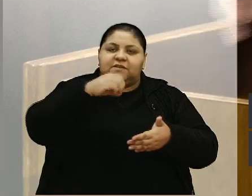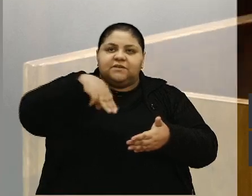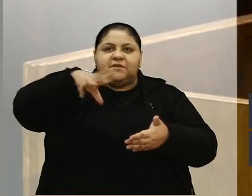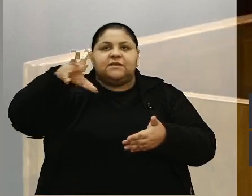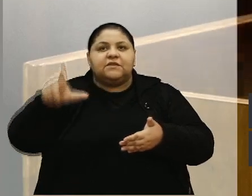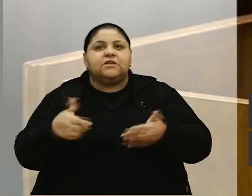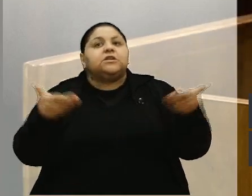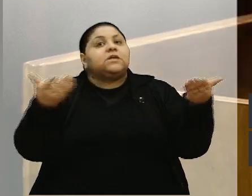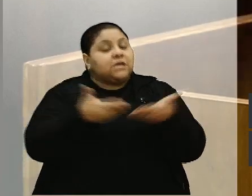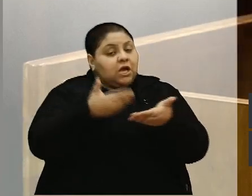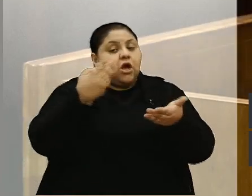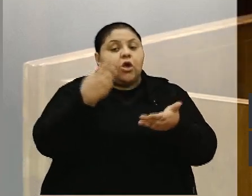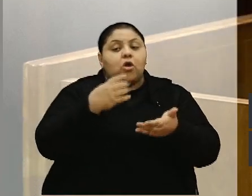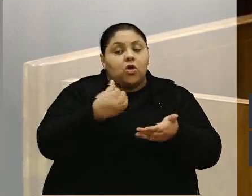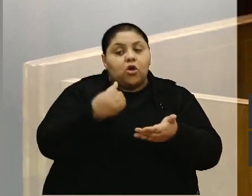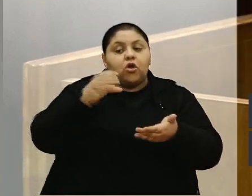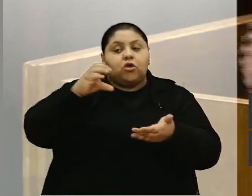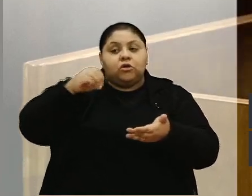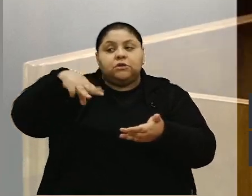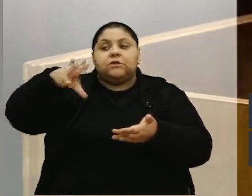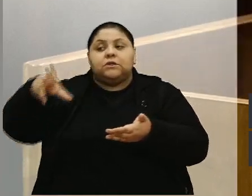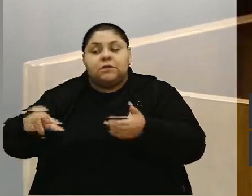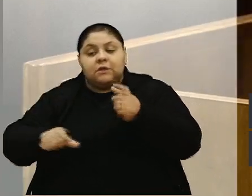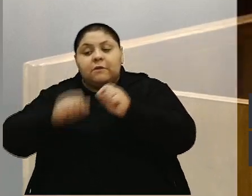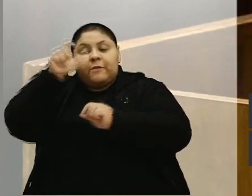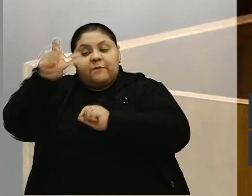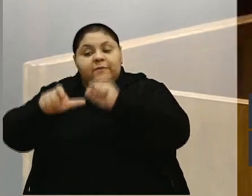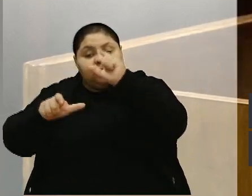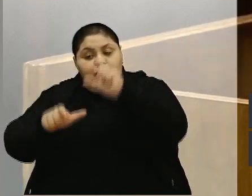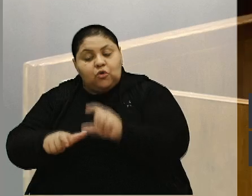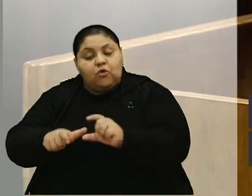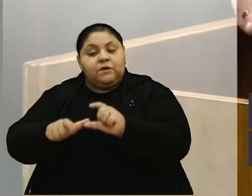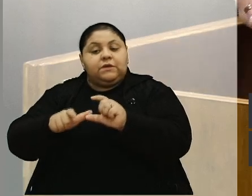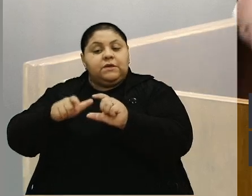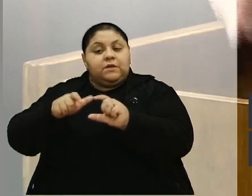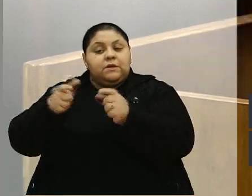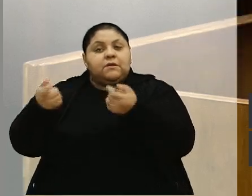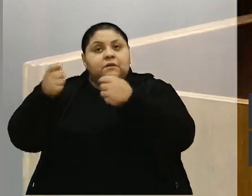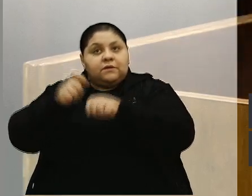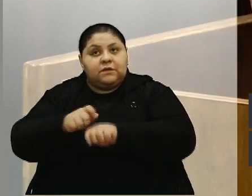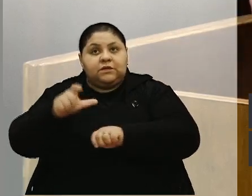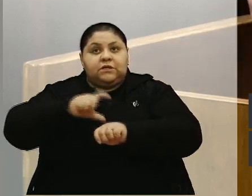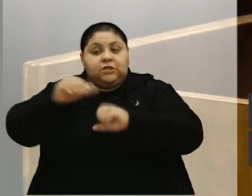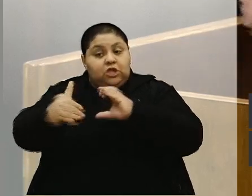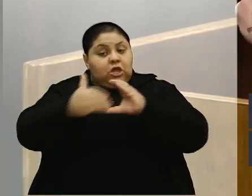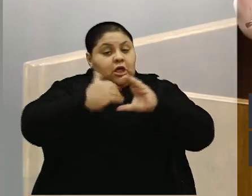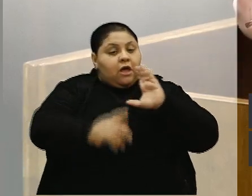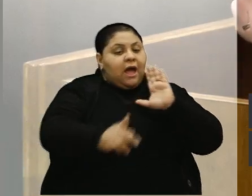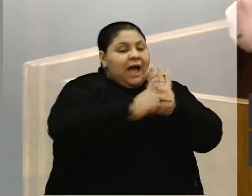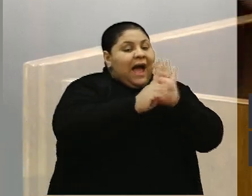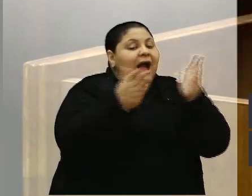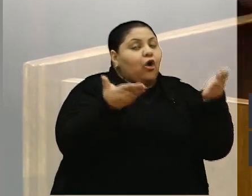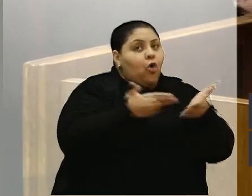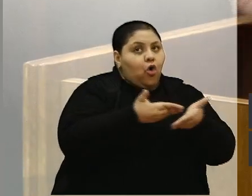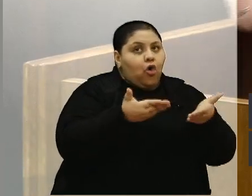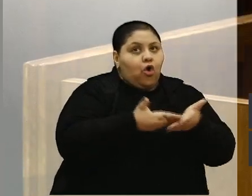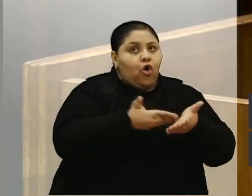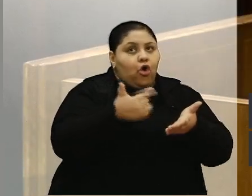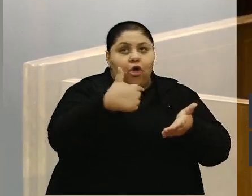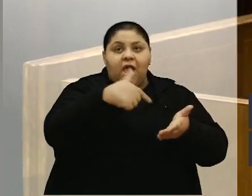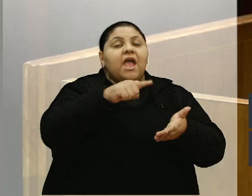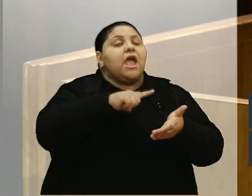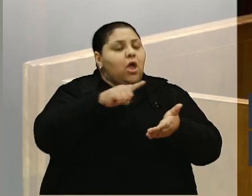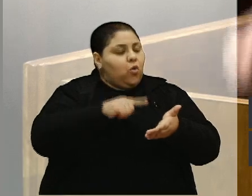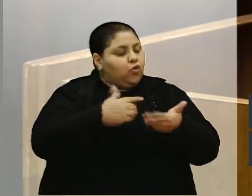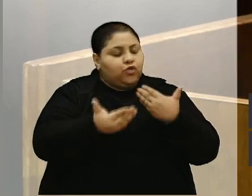os 60 milhões vai para quem precisa mesmo. Graças a Deus. Porque se tivesse vindo esse projeto agora, eu não tenho